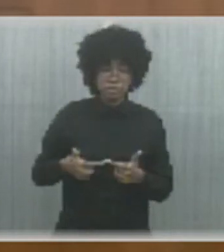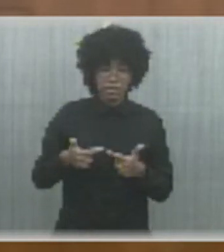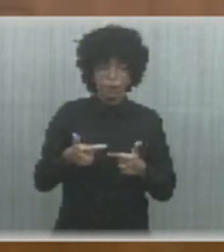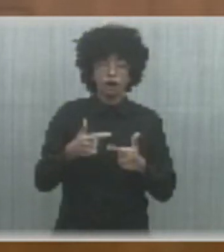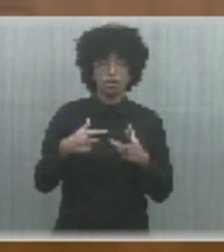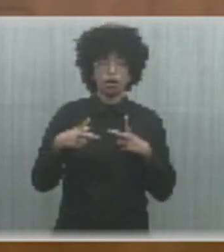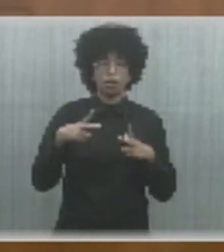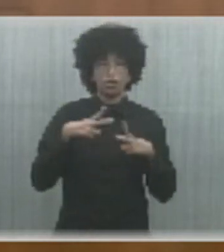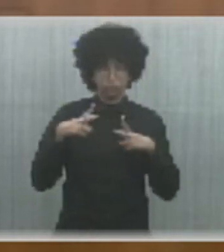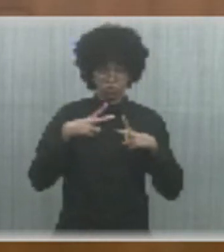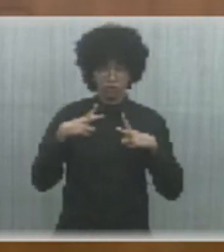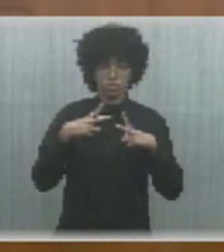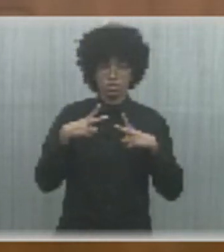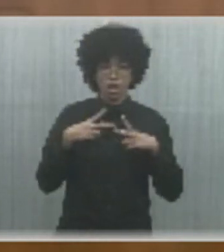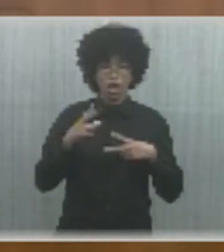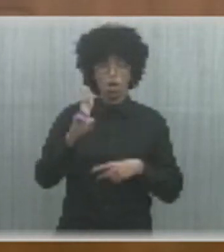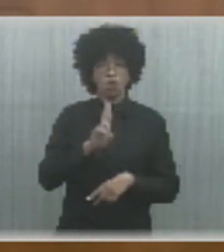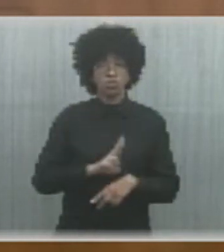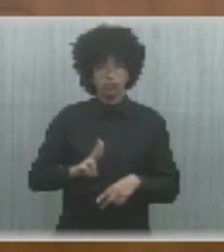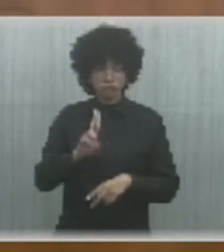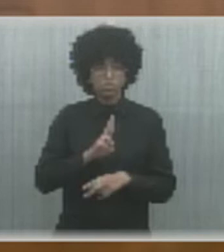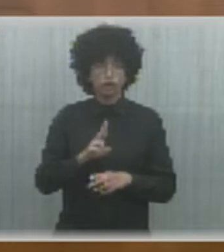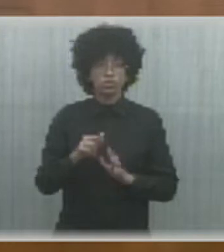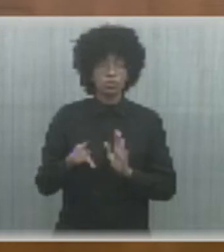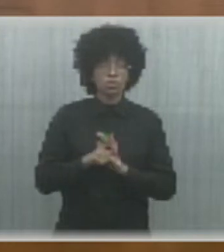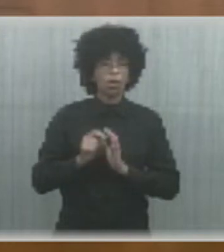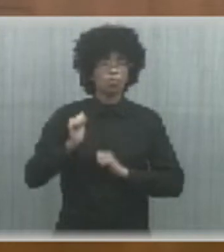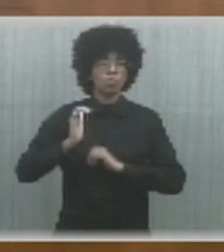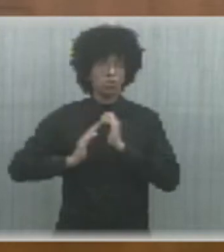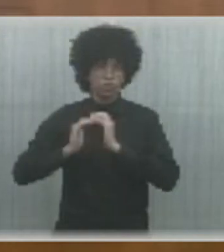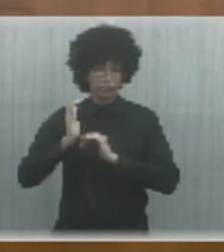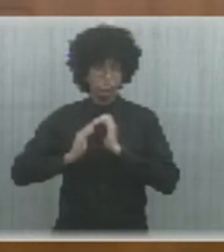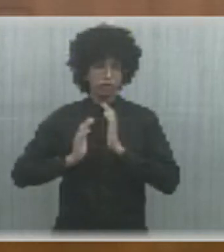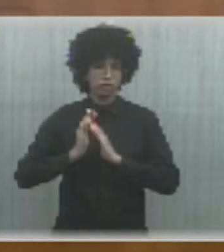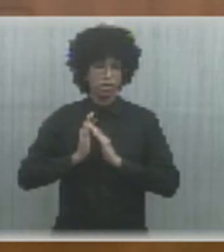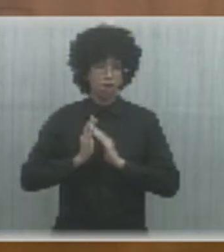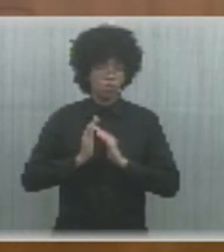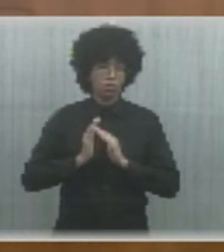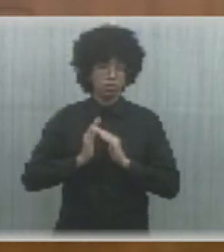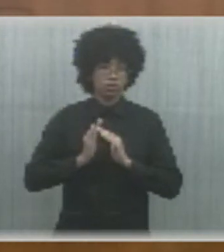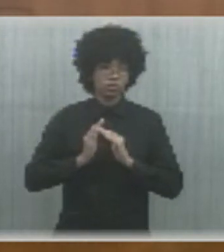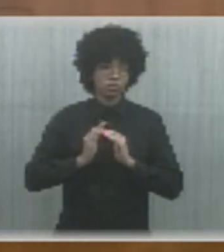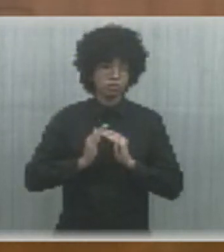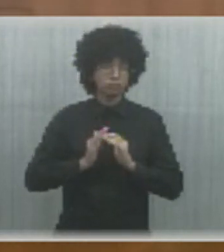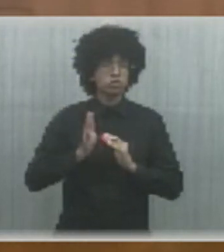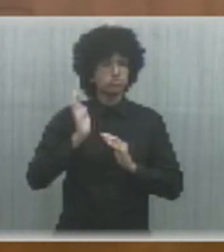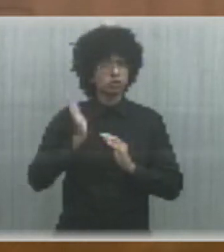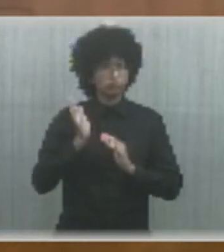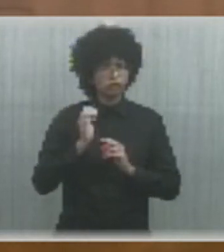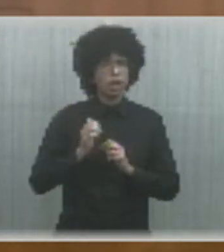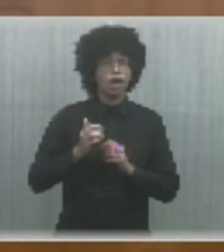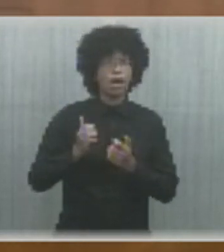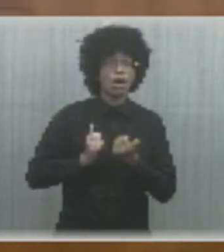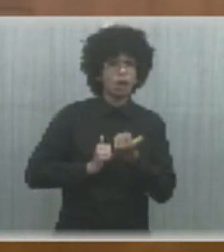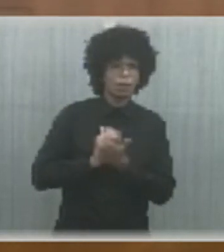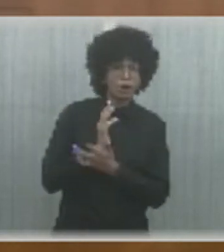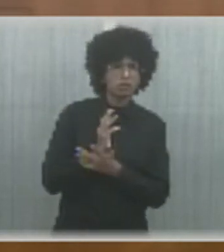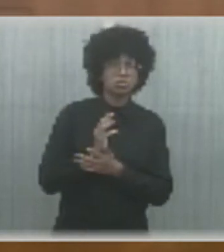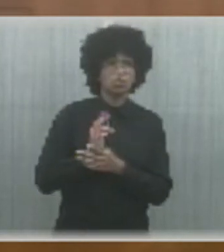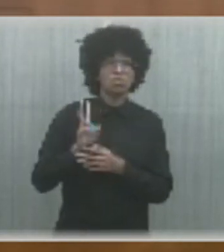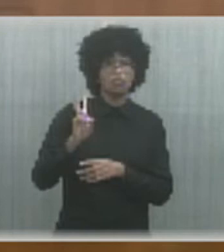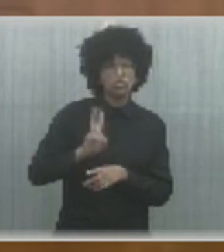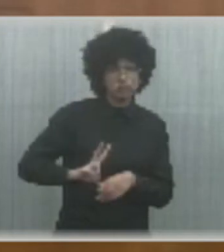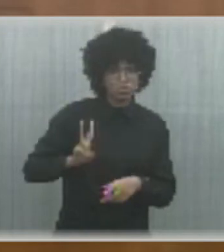privado usando atribuições de profissionais que, repito, passaram pelos vestibulares mais